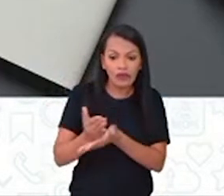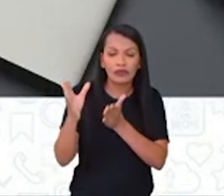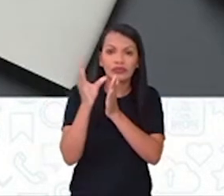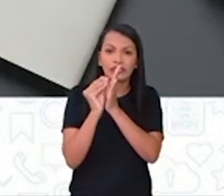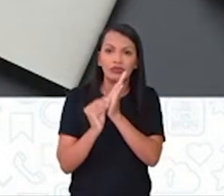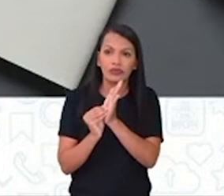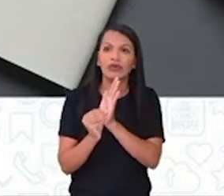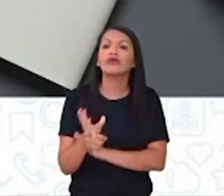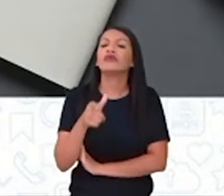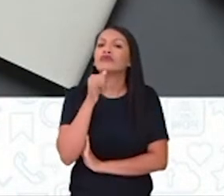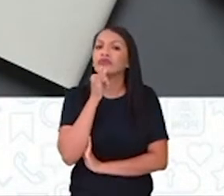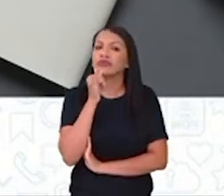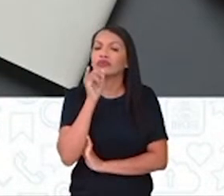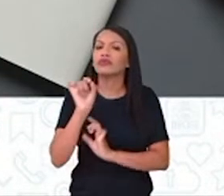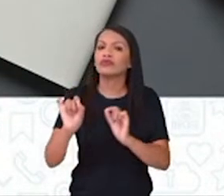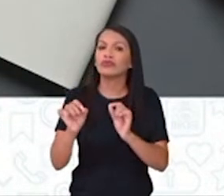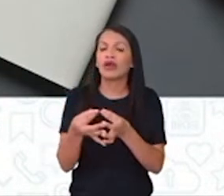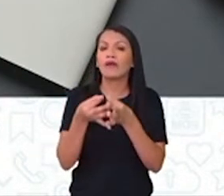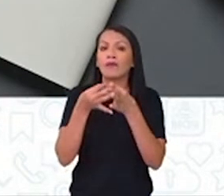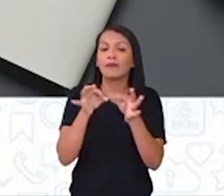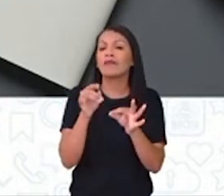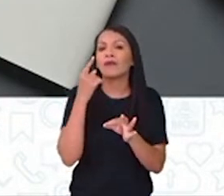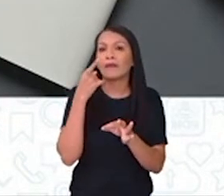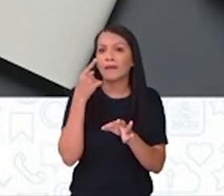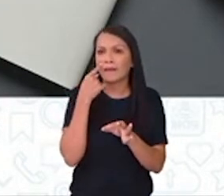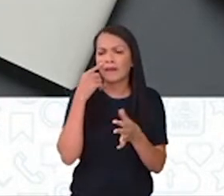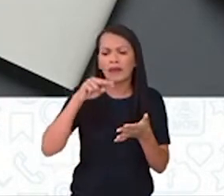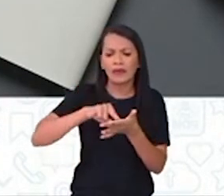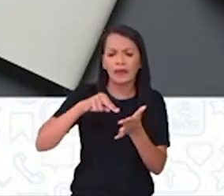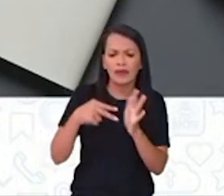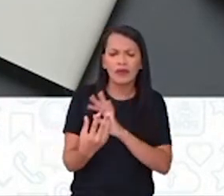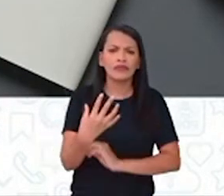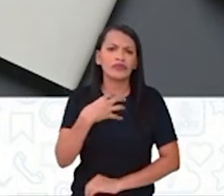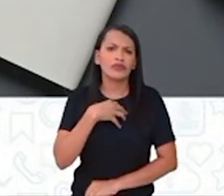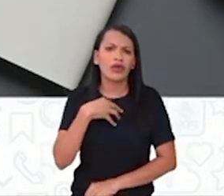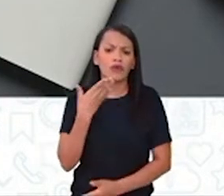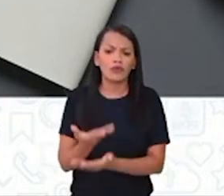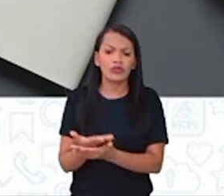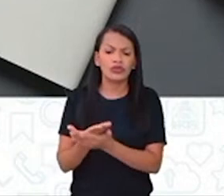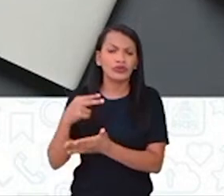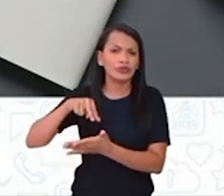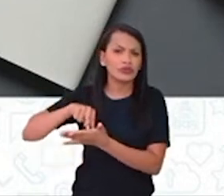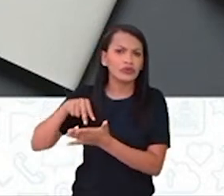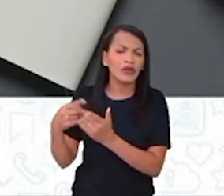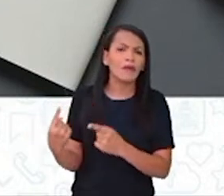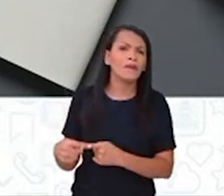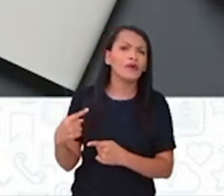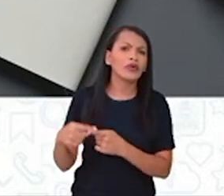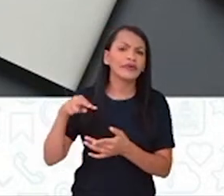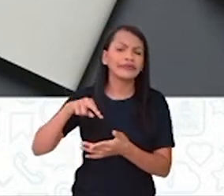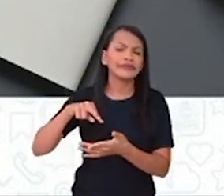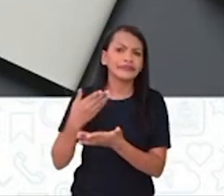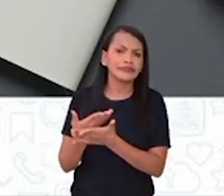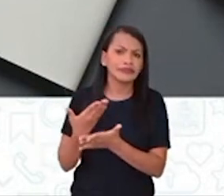exemplo, a semântica, que é o quê? O estudo do significado. E por que vamos estudar semântica?